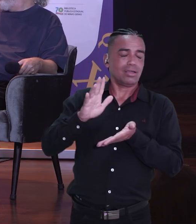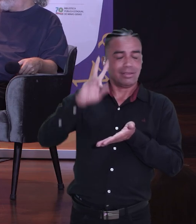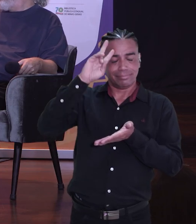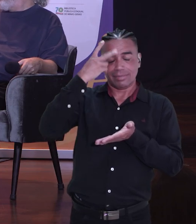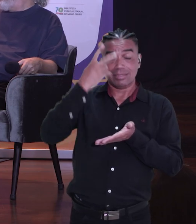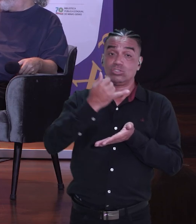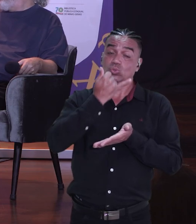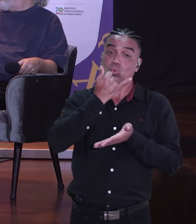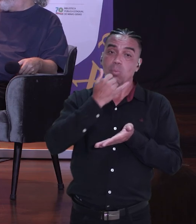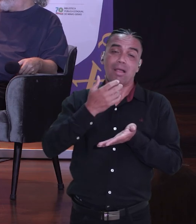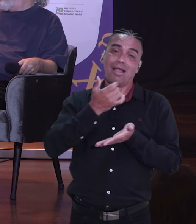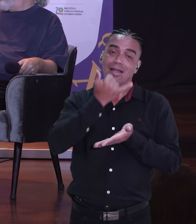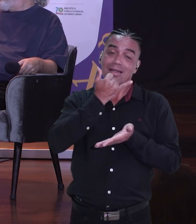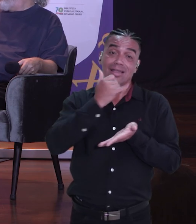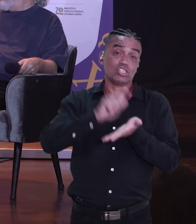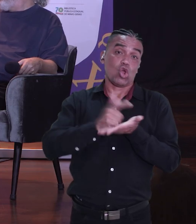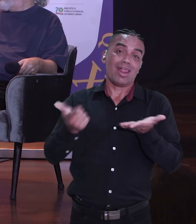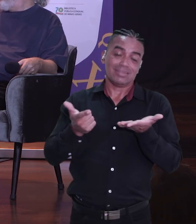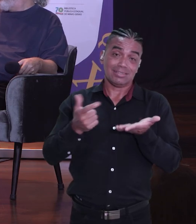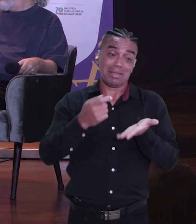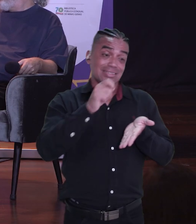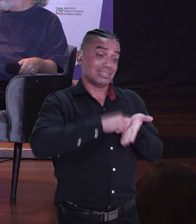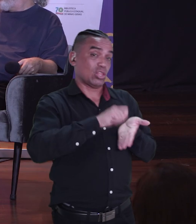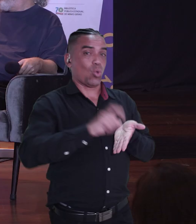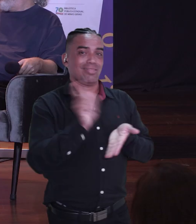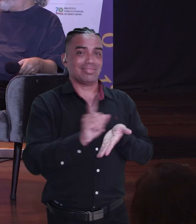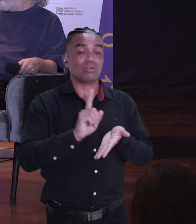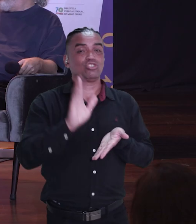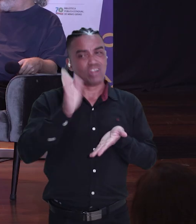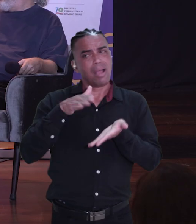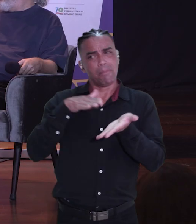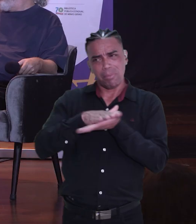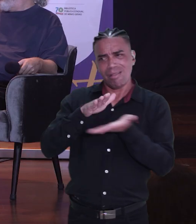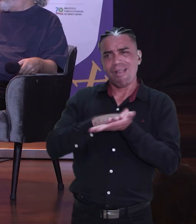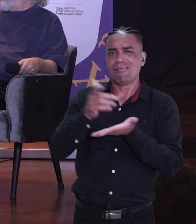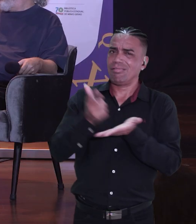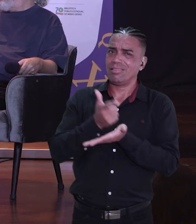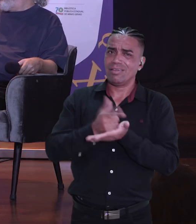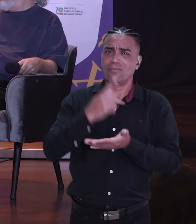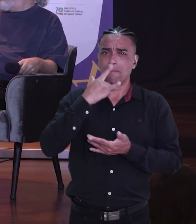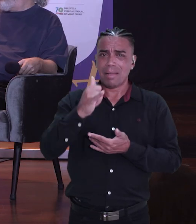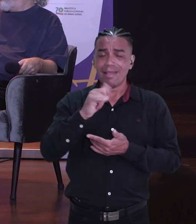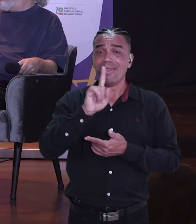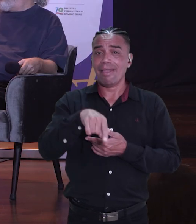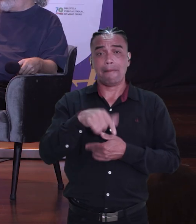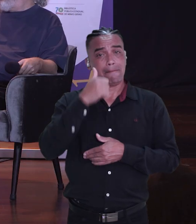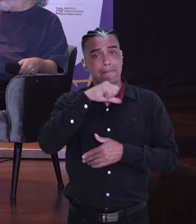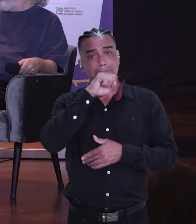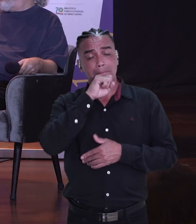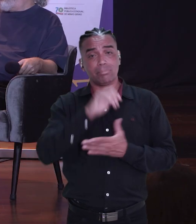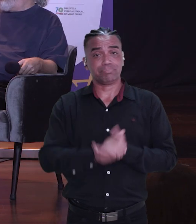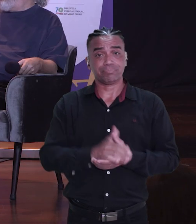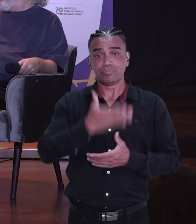jornalista muito conhecido, perdão, mas ele não era escritor. Ele já tinha lançado um livro, né, O Pai que Era